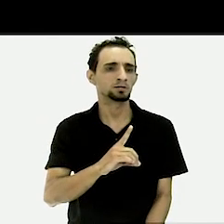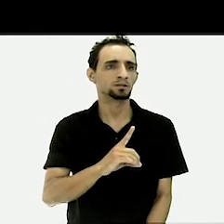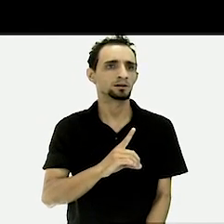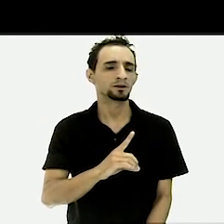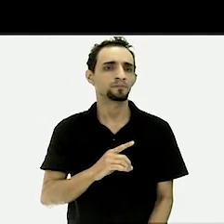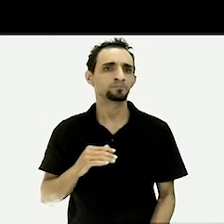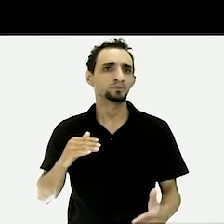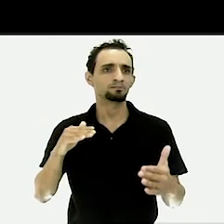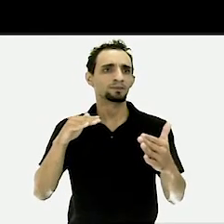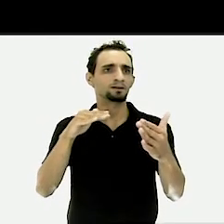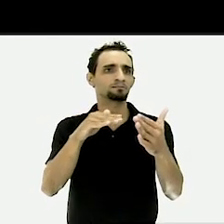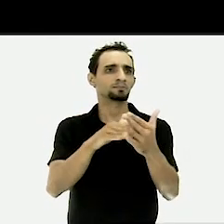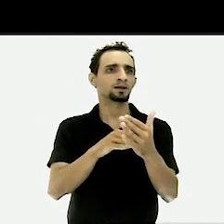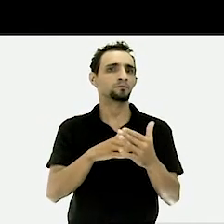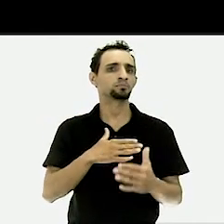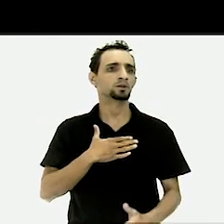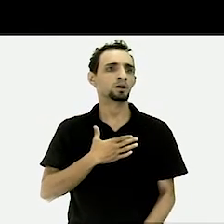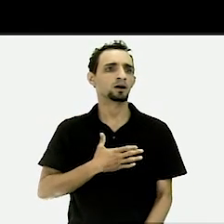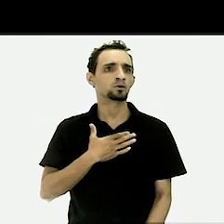de tecnologia.